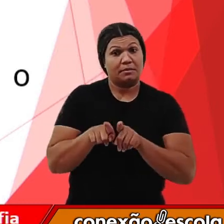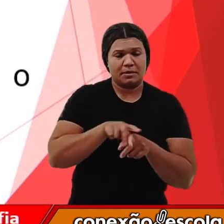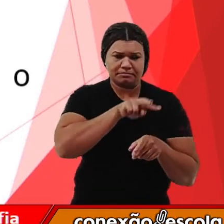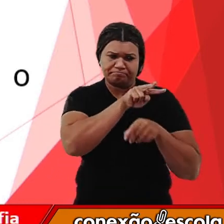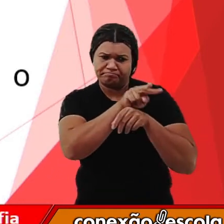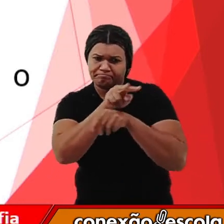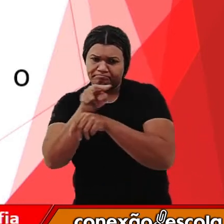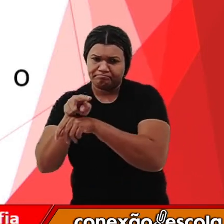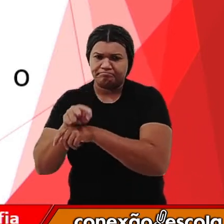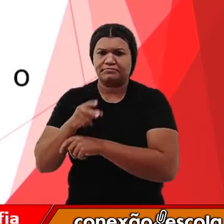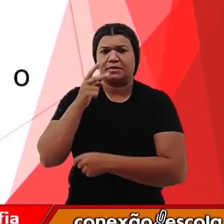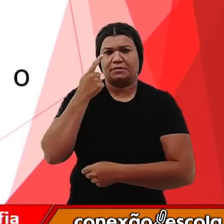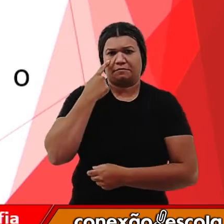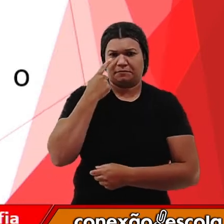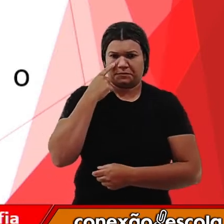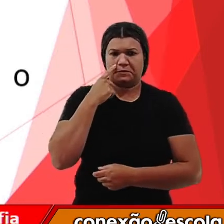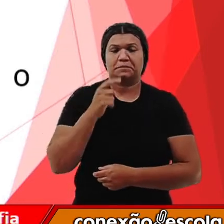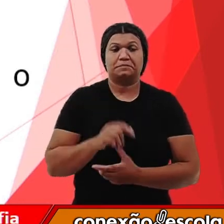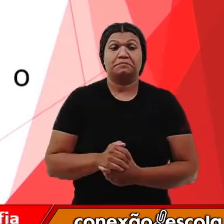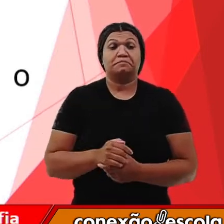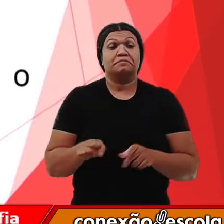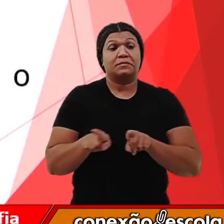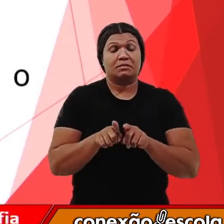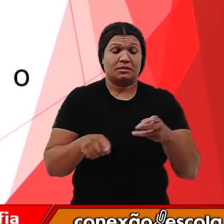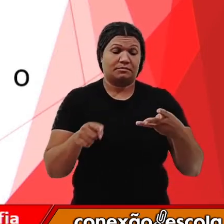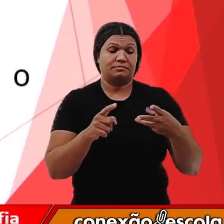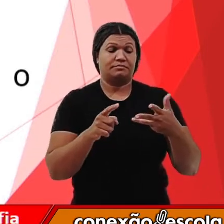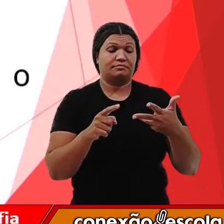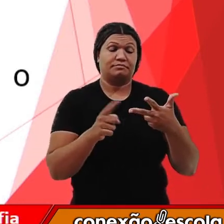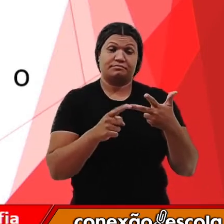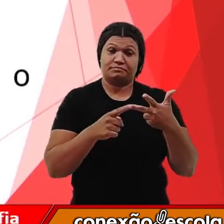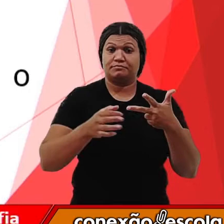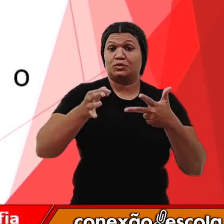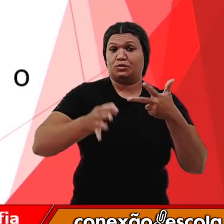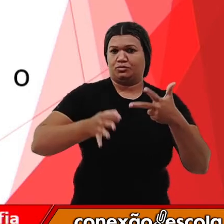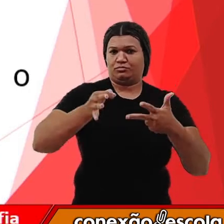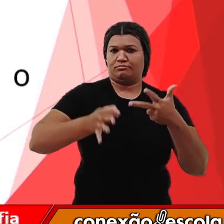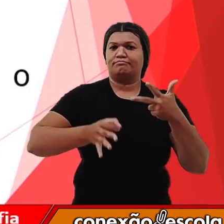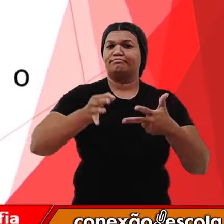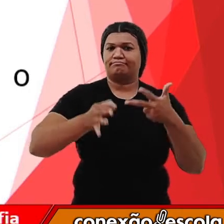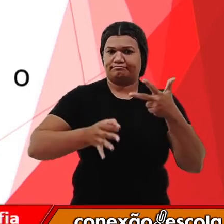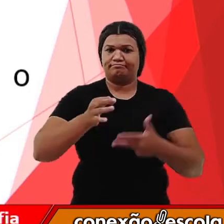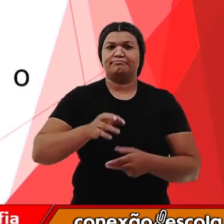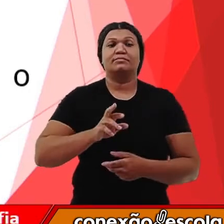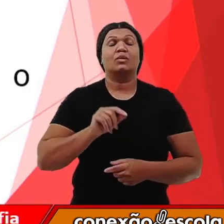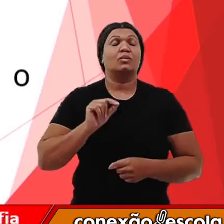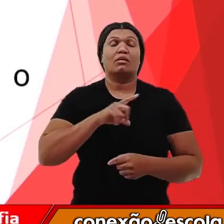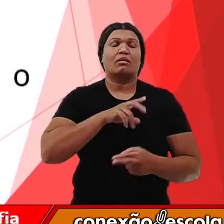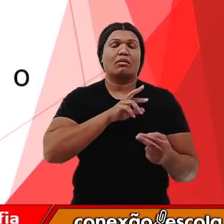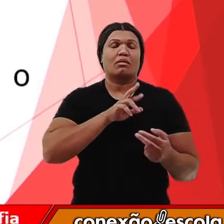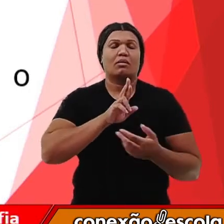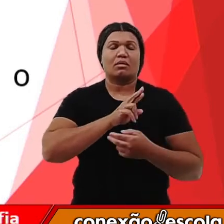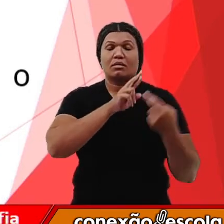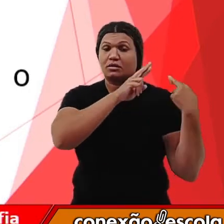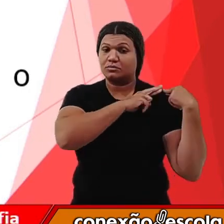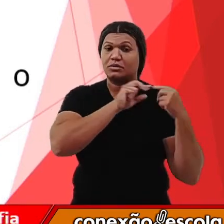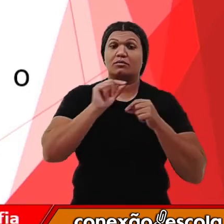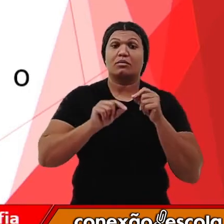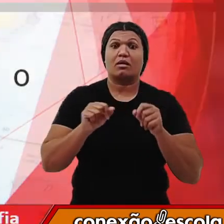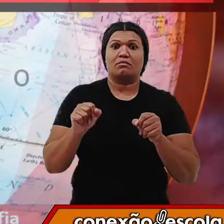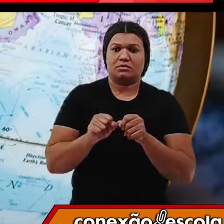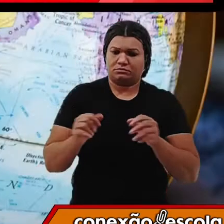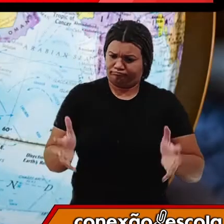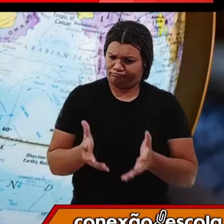ações do executivo. E o poder judiciário, responsável por promover a justiça e